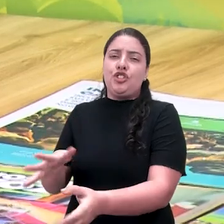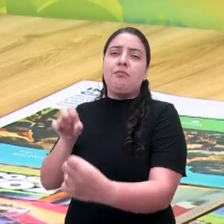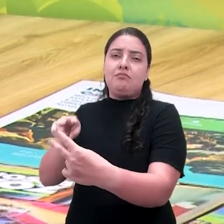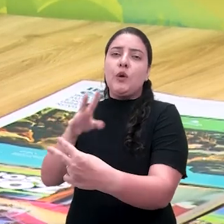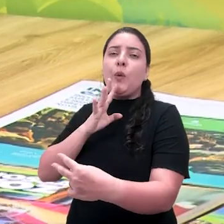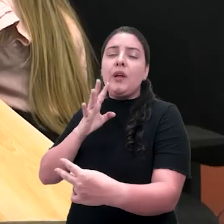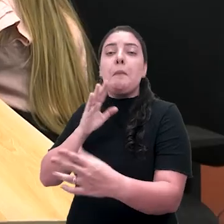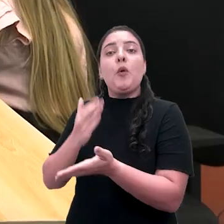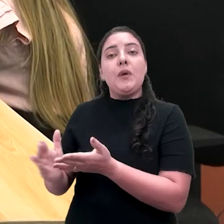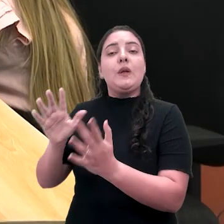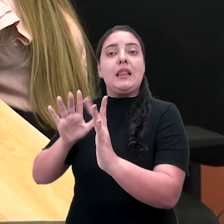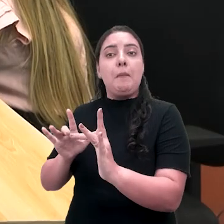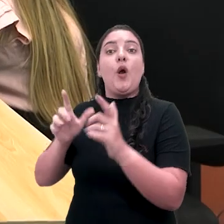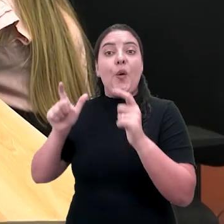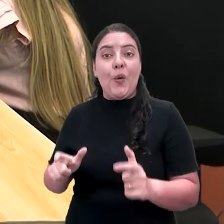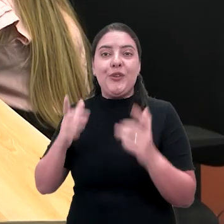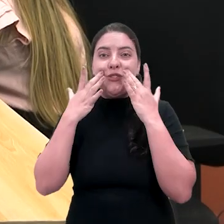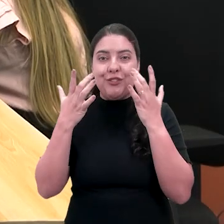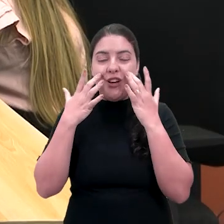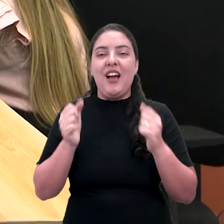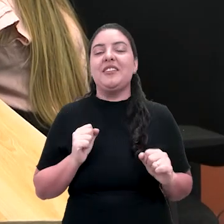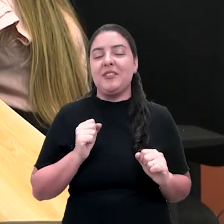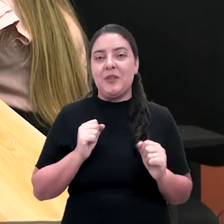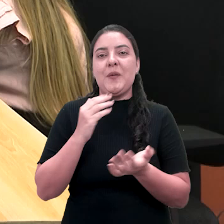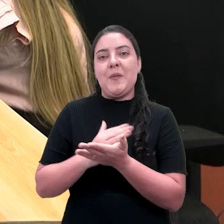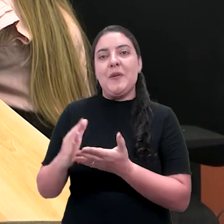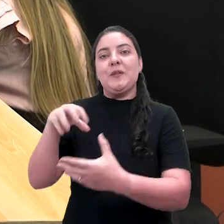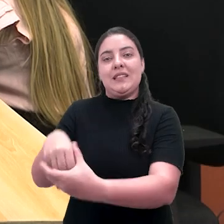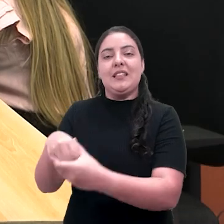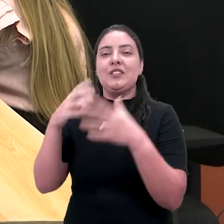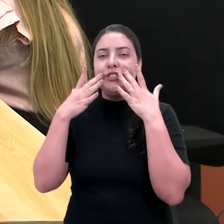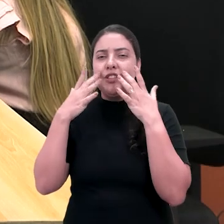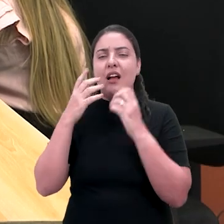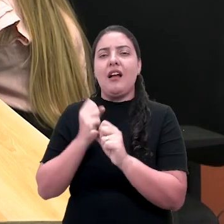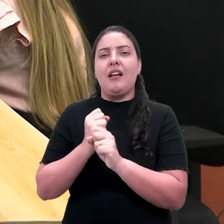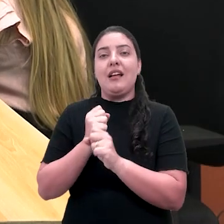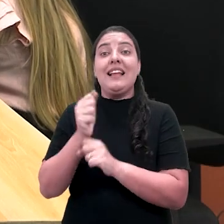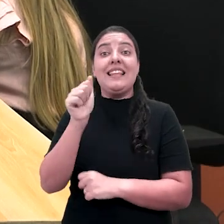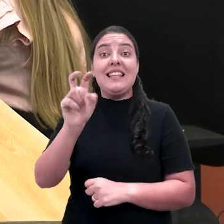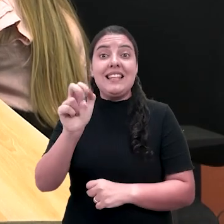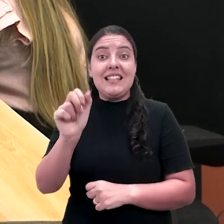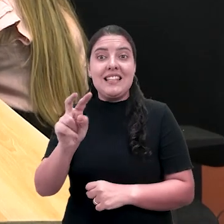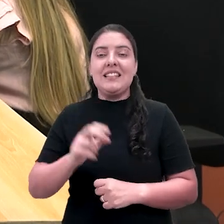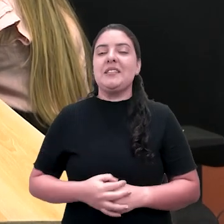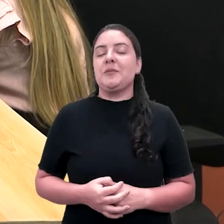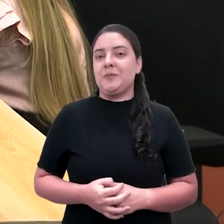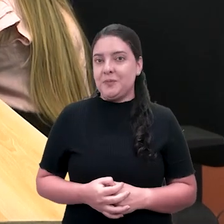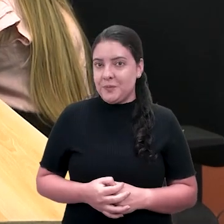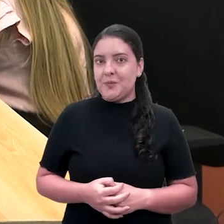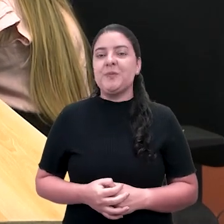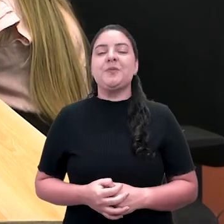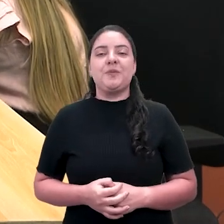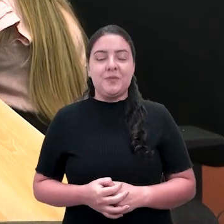mas começamos a namorar no teatro, Que Nossa história começou... Muitos anos. São 15 anos. Meu Deus, 15